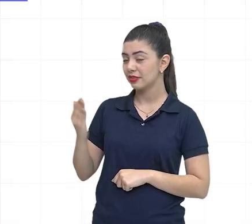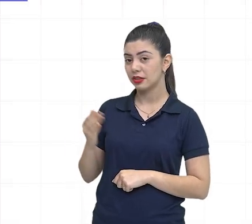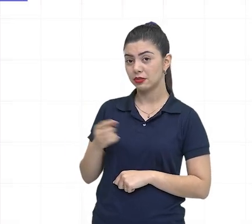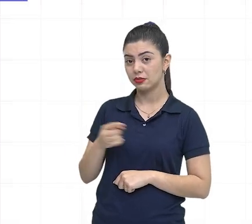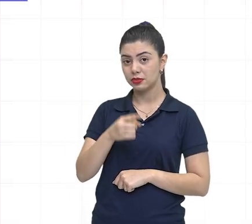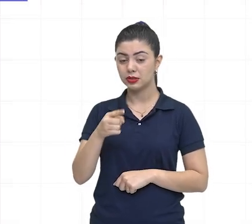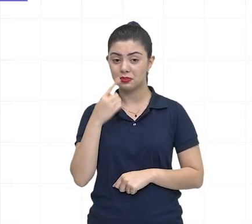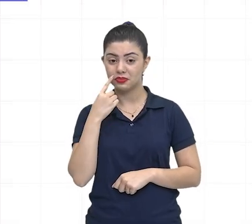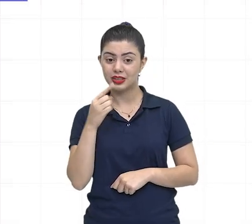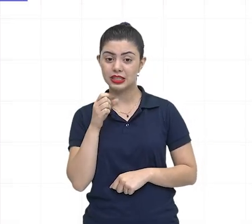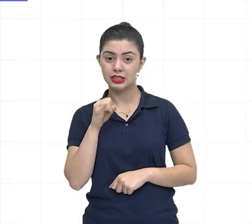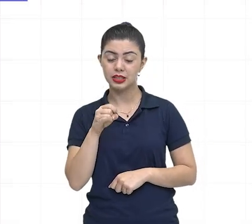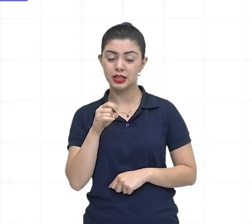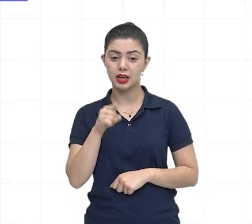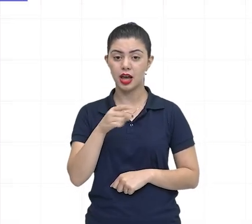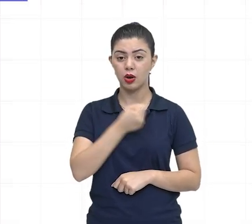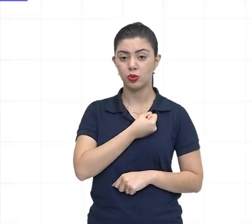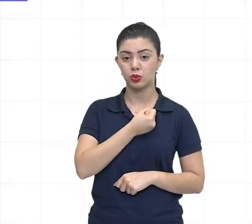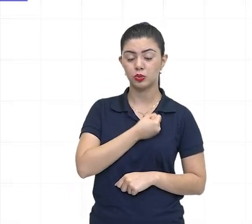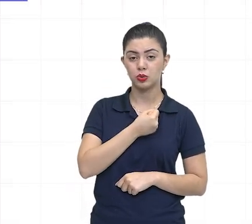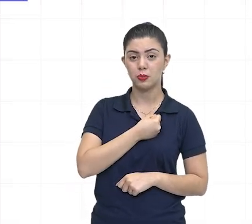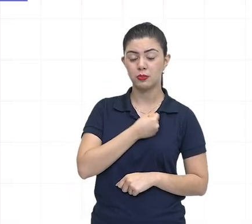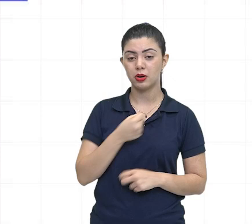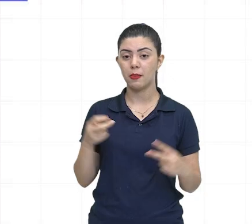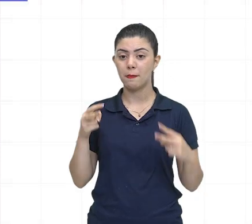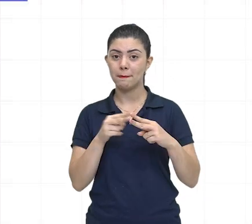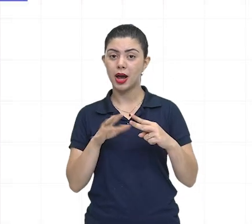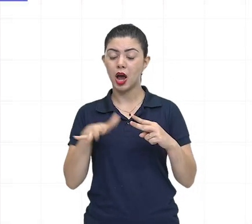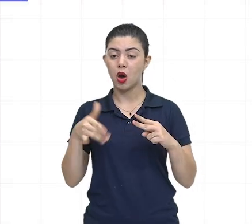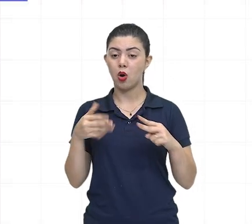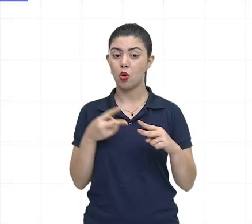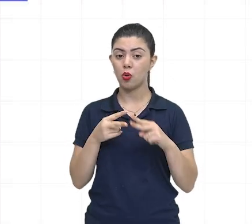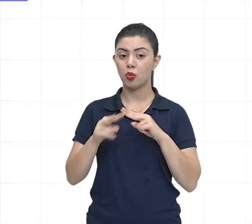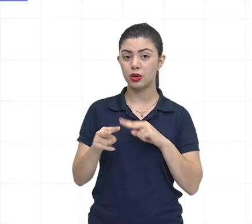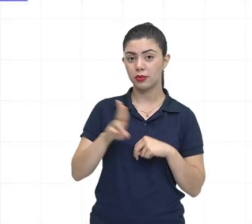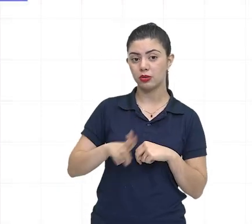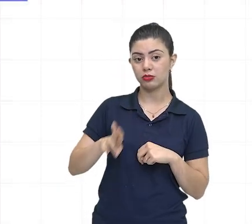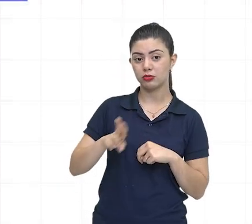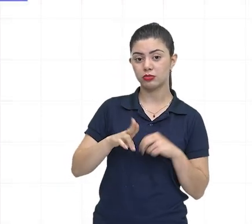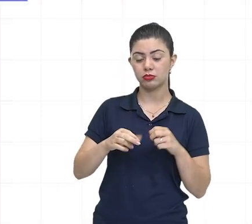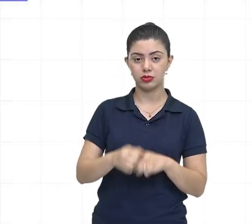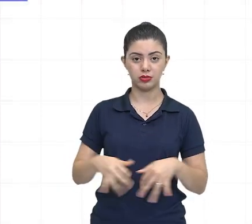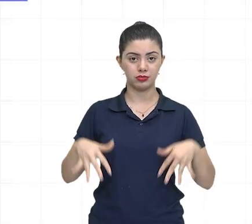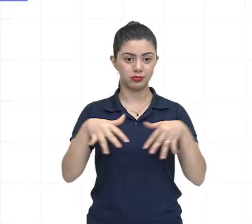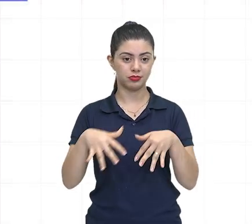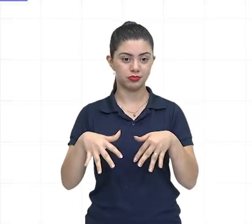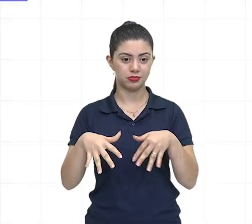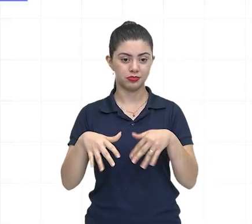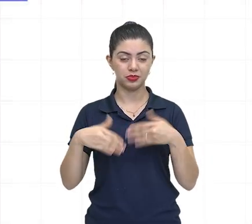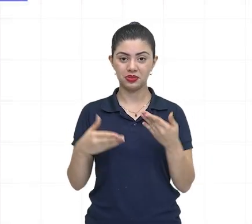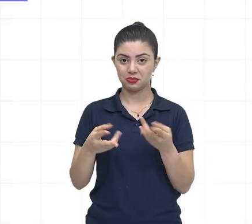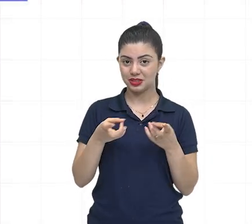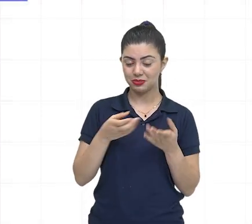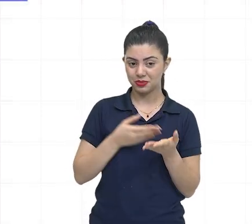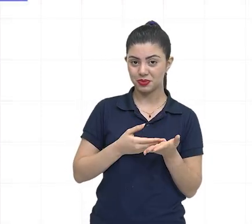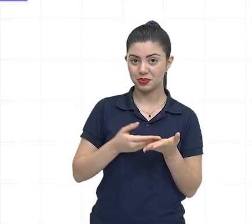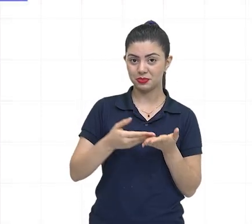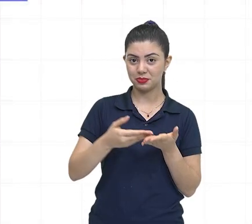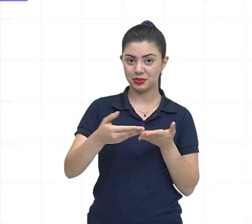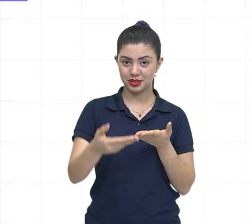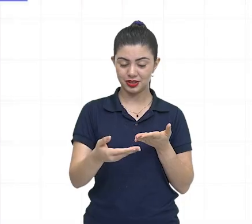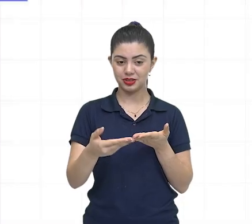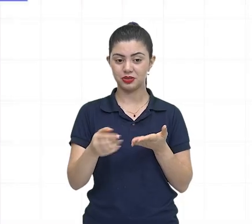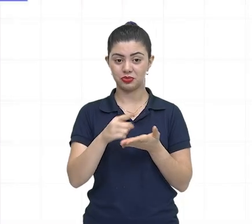Verifique se um número é par ou ímpar utilizando o fluxograma abaixo. Então, lá vem, olha. Início, beleza?